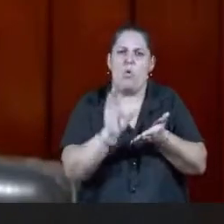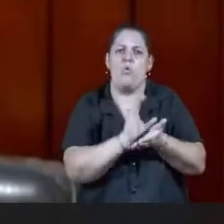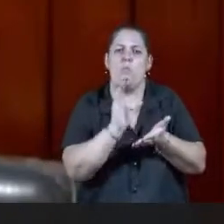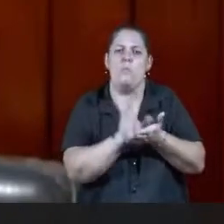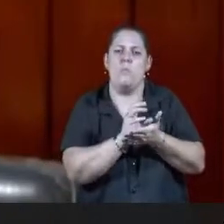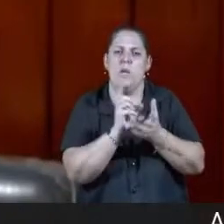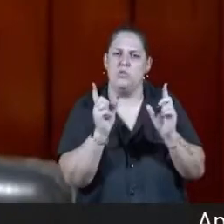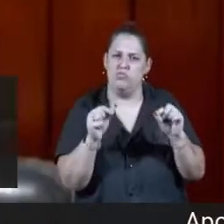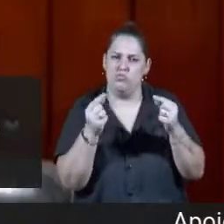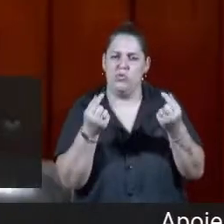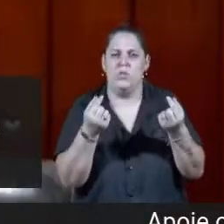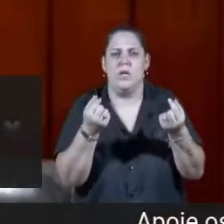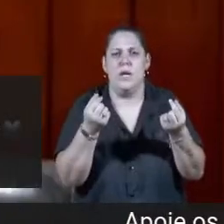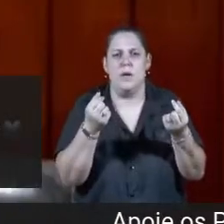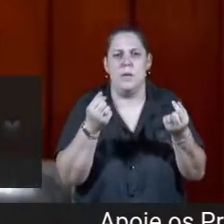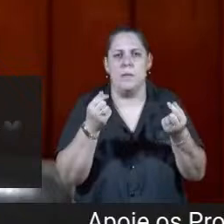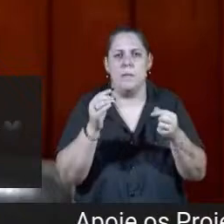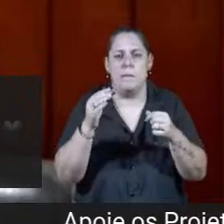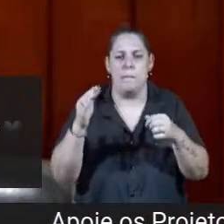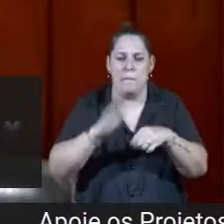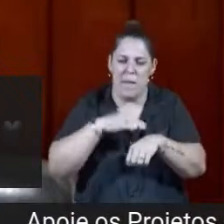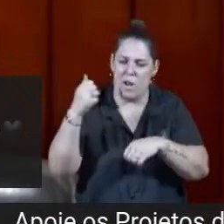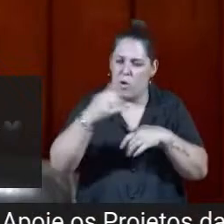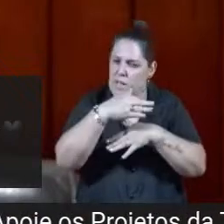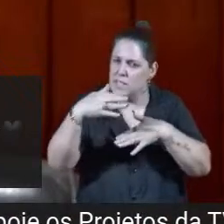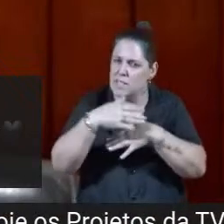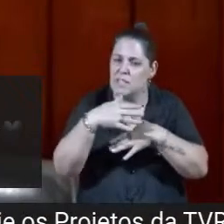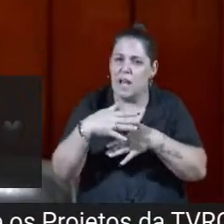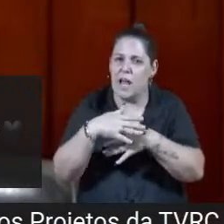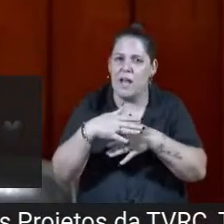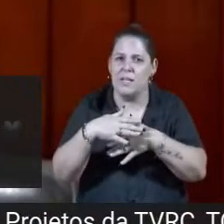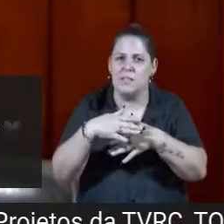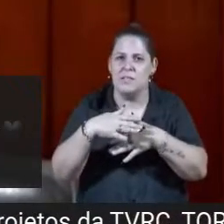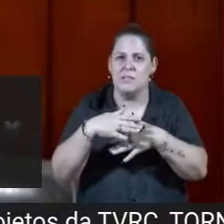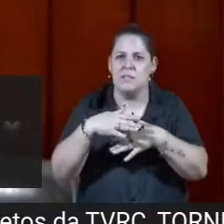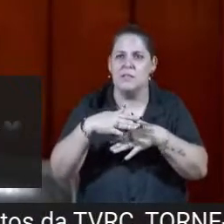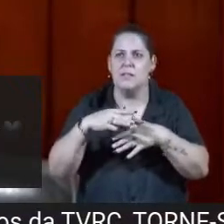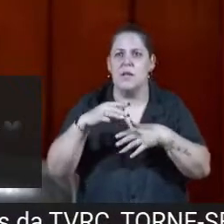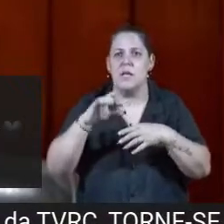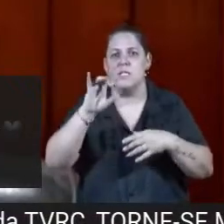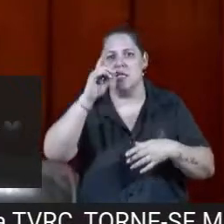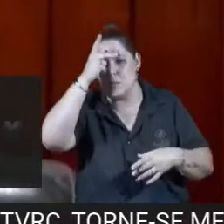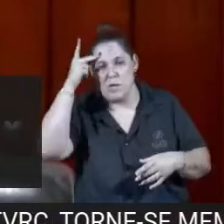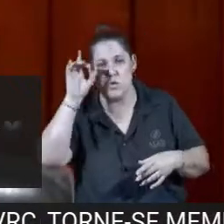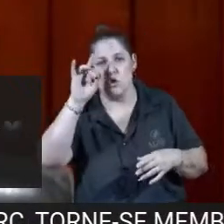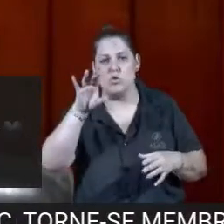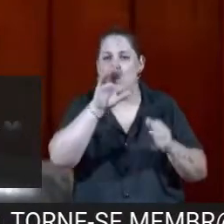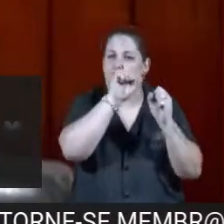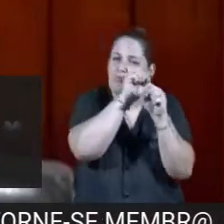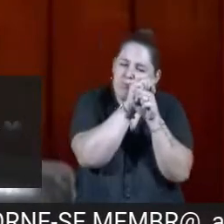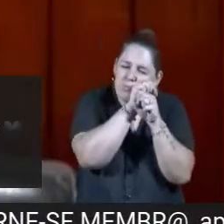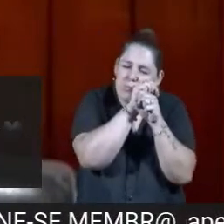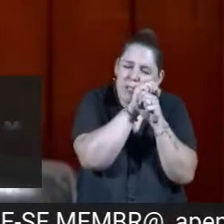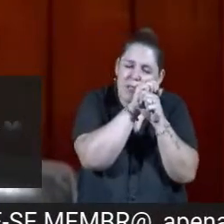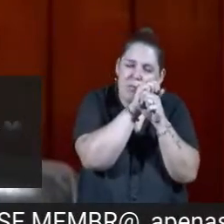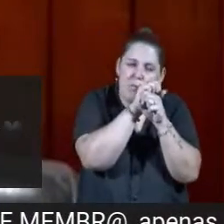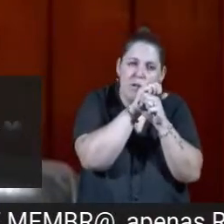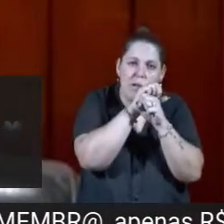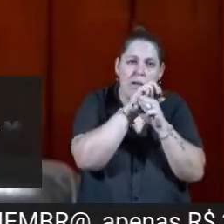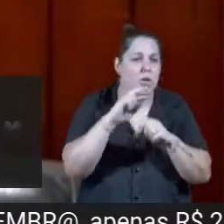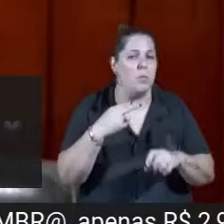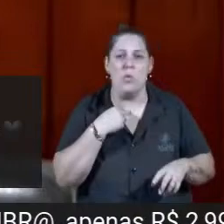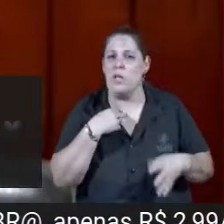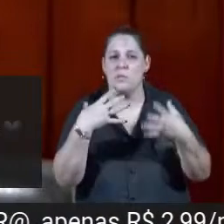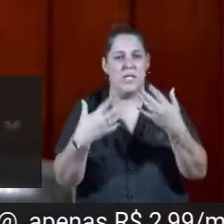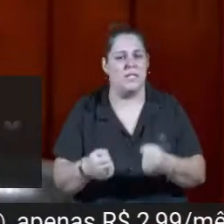tão continental, elas estão se tornando cidades dormitórios. Isso é inaceitável. Isso tem que ter um